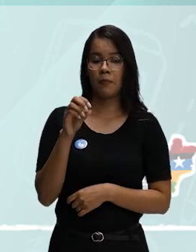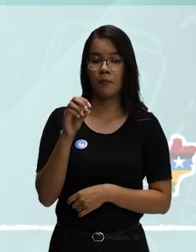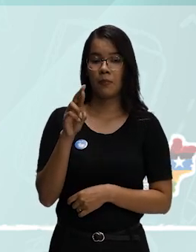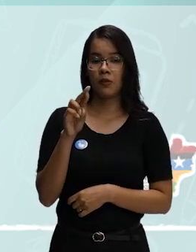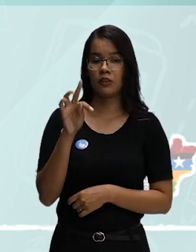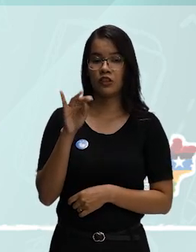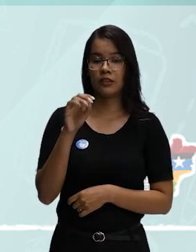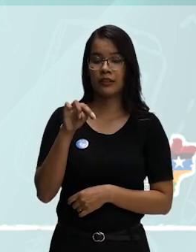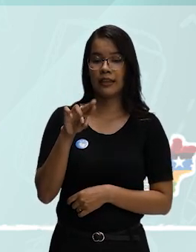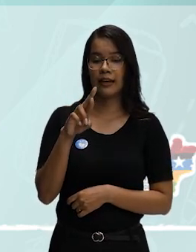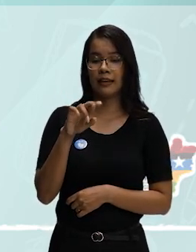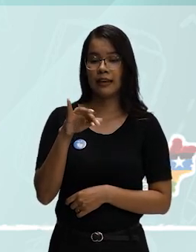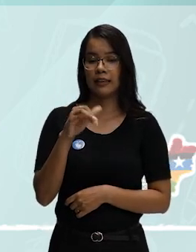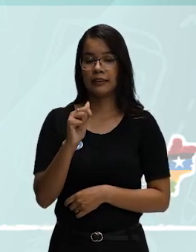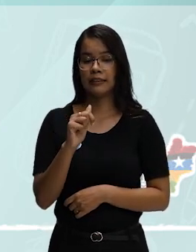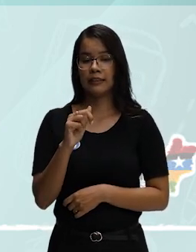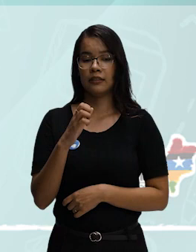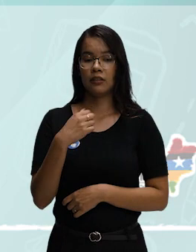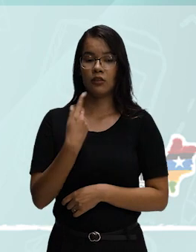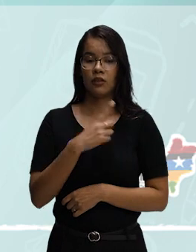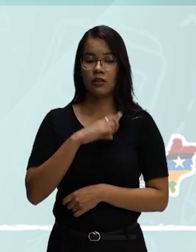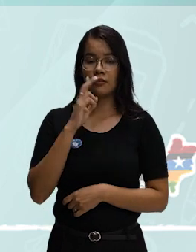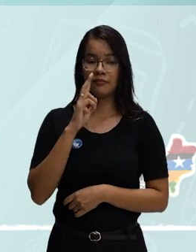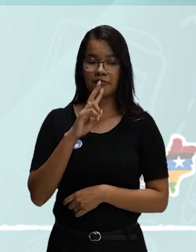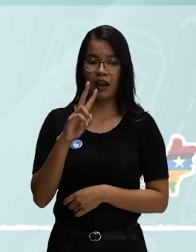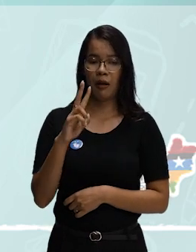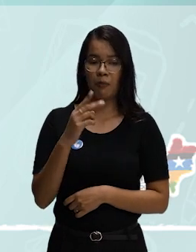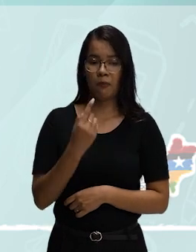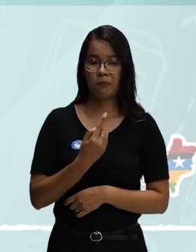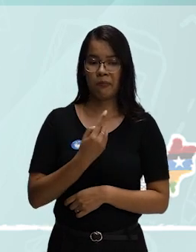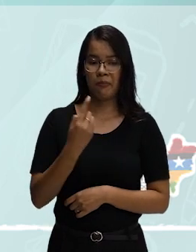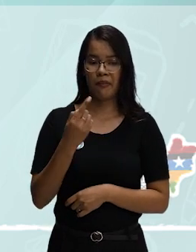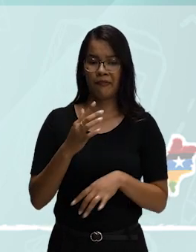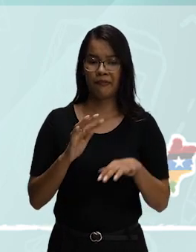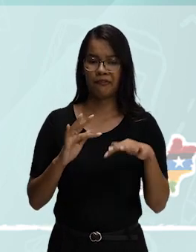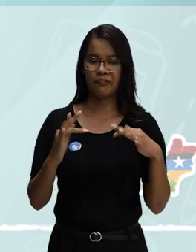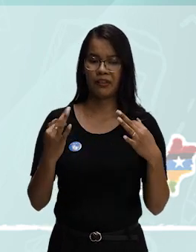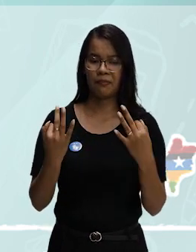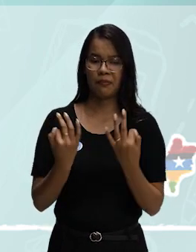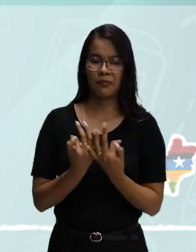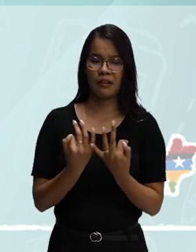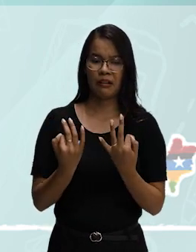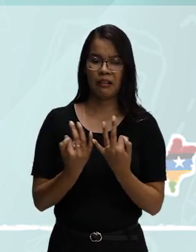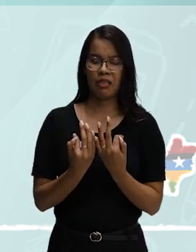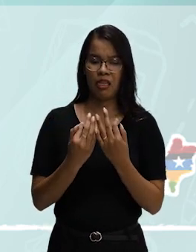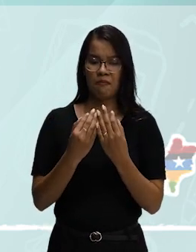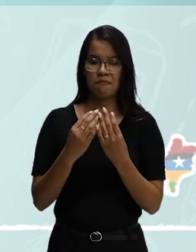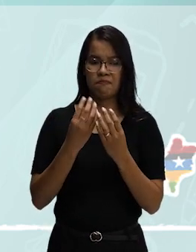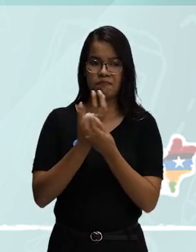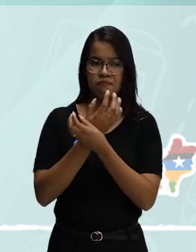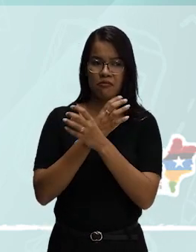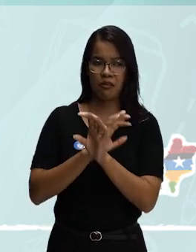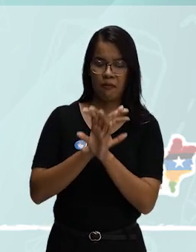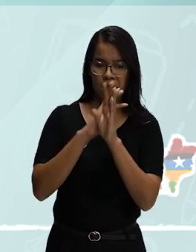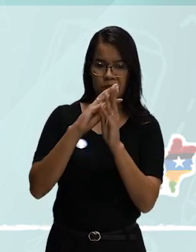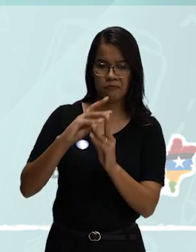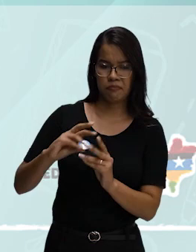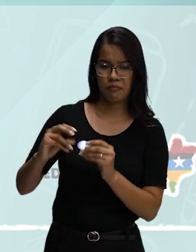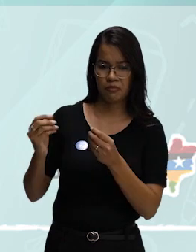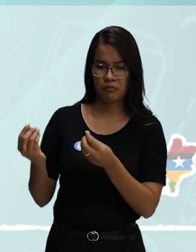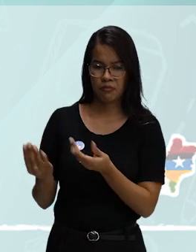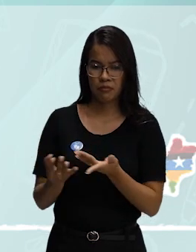Aqui a gente vê uma família, tem pedaços de caveiras aí pelo chão. As famílias também são